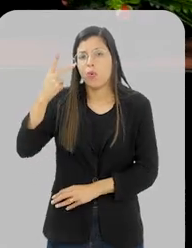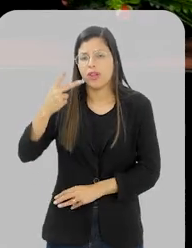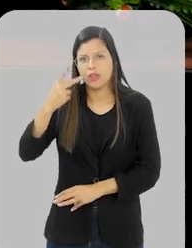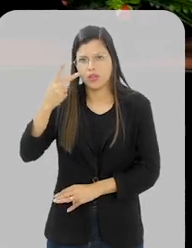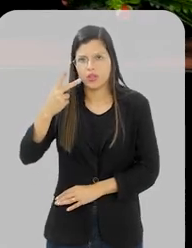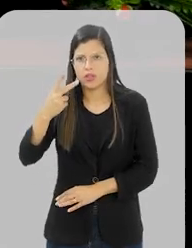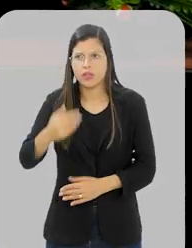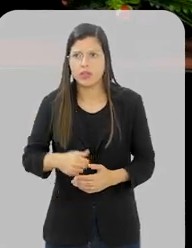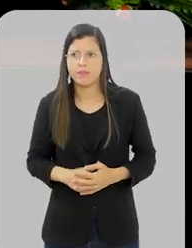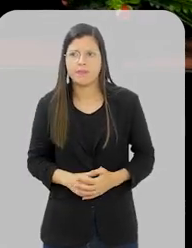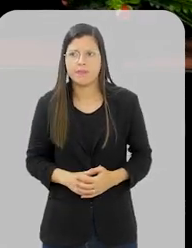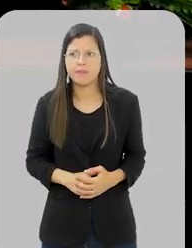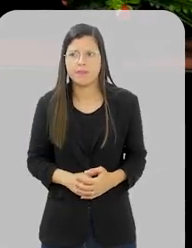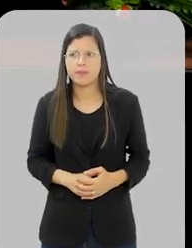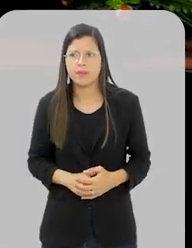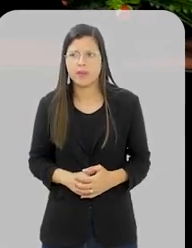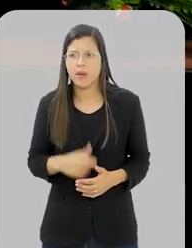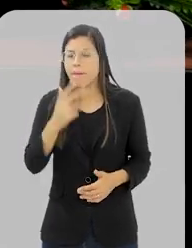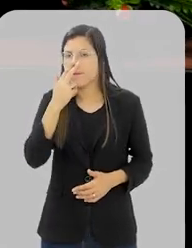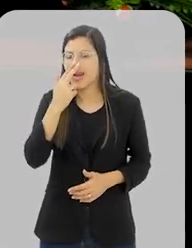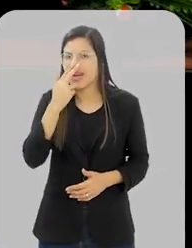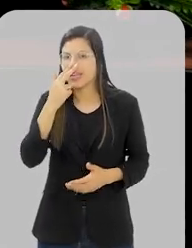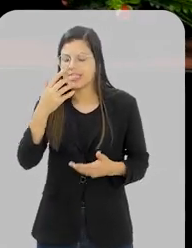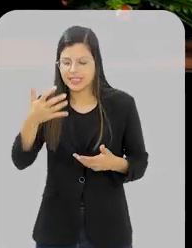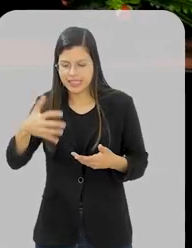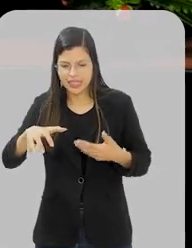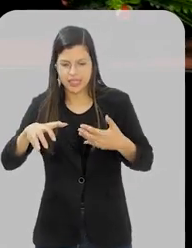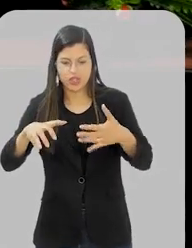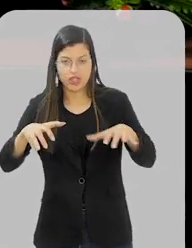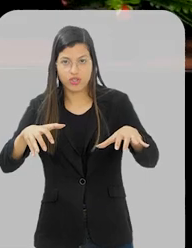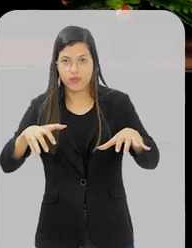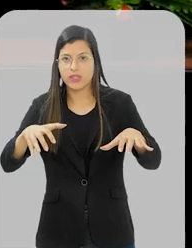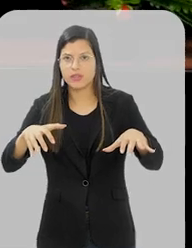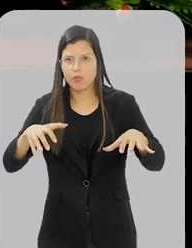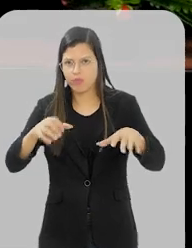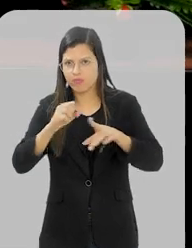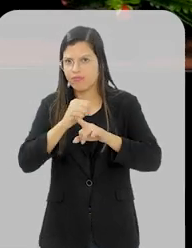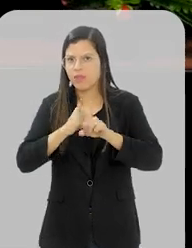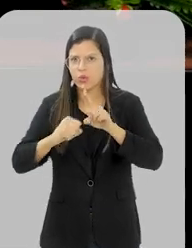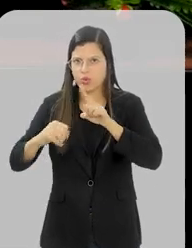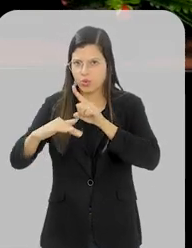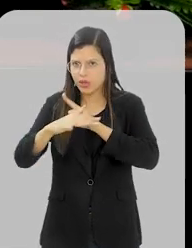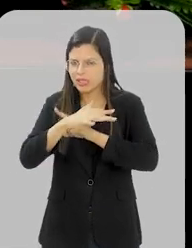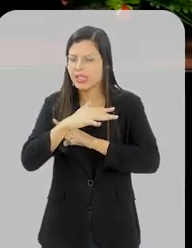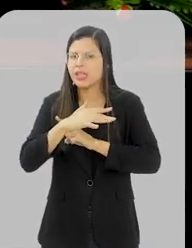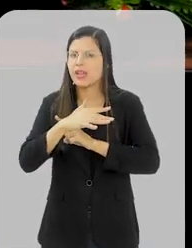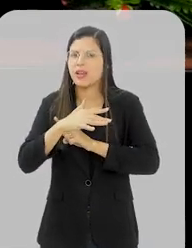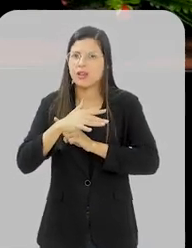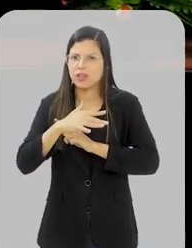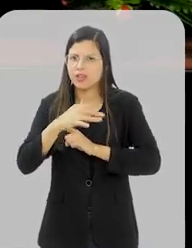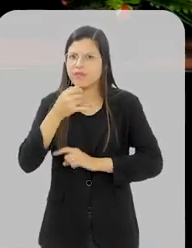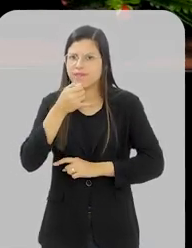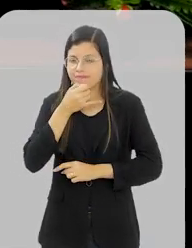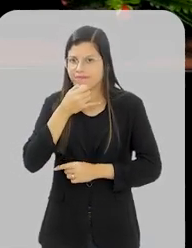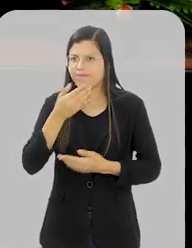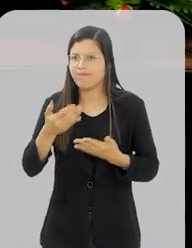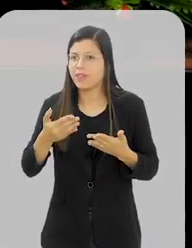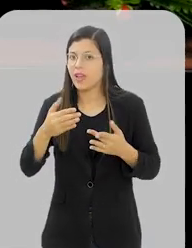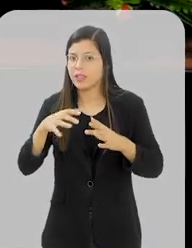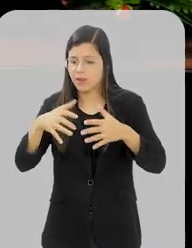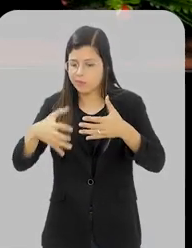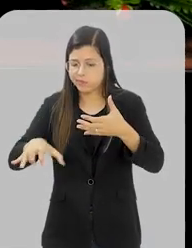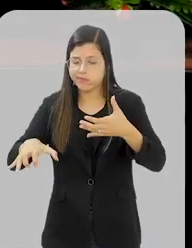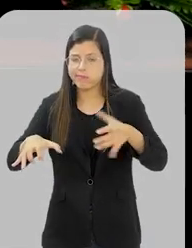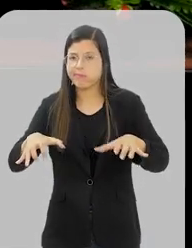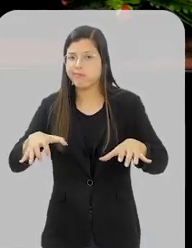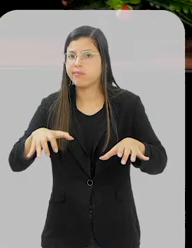de hoje né a a a a a polarização da sociedade tá muito grande infelizmente ela tá muito grande